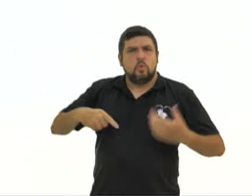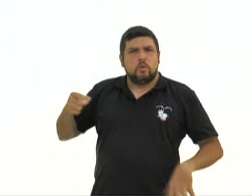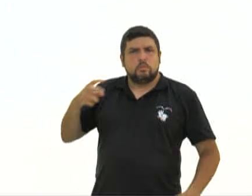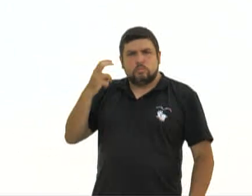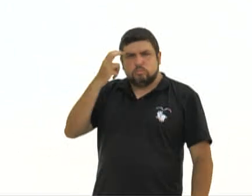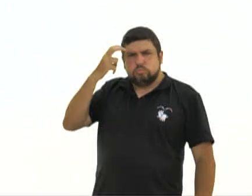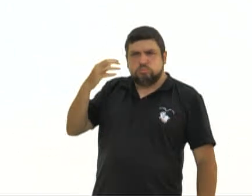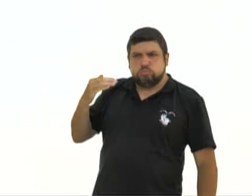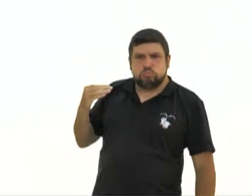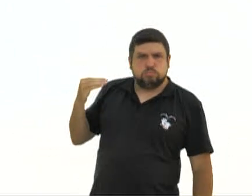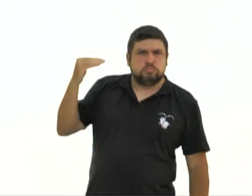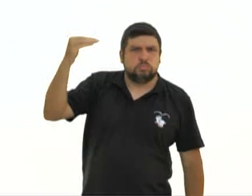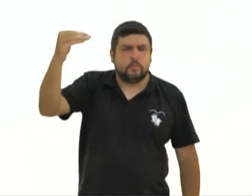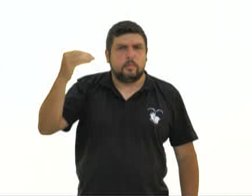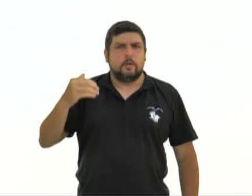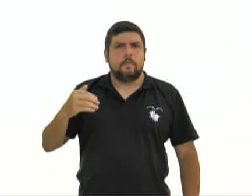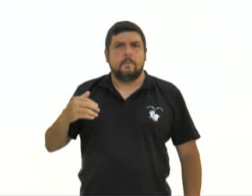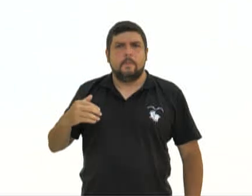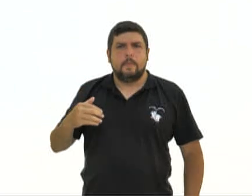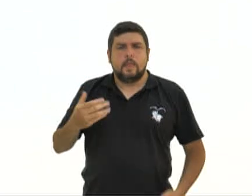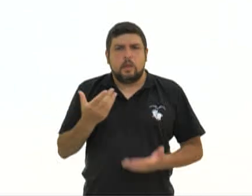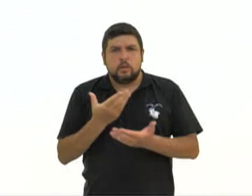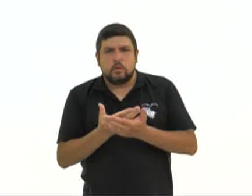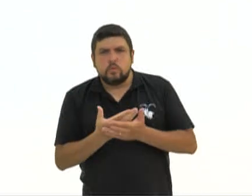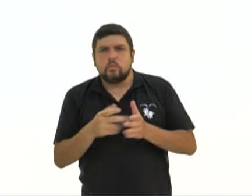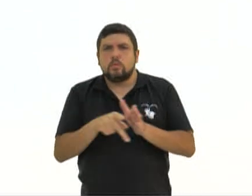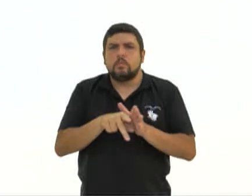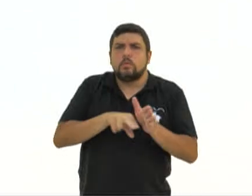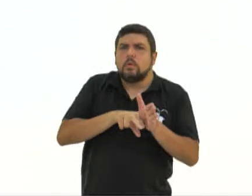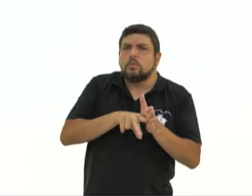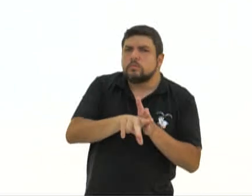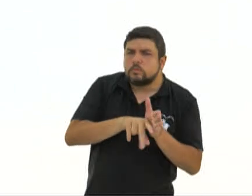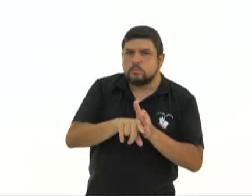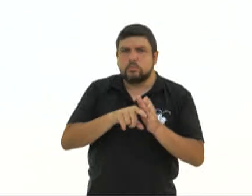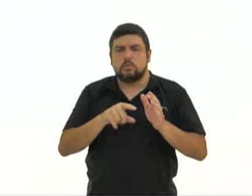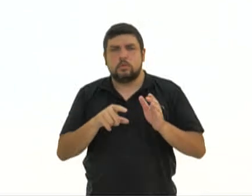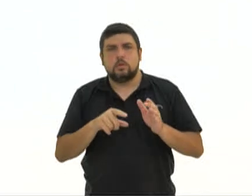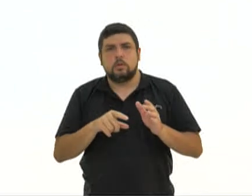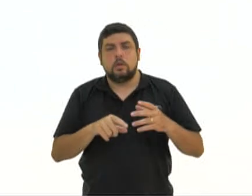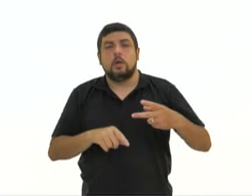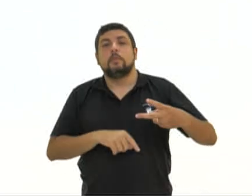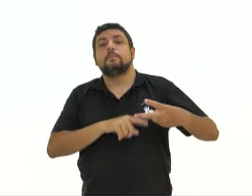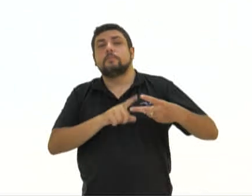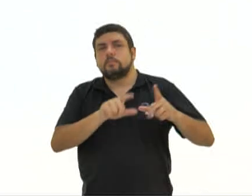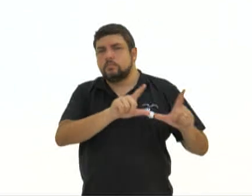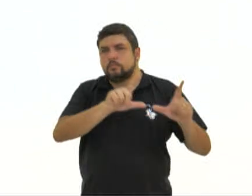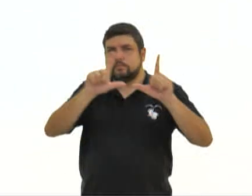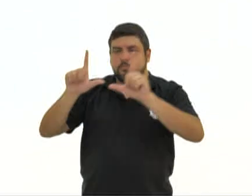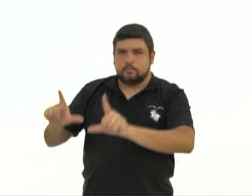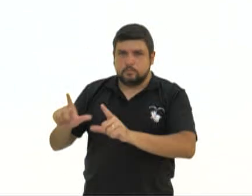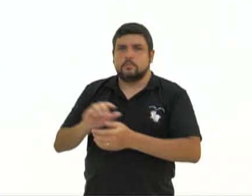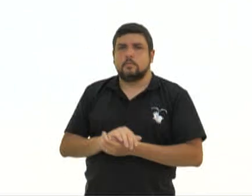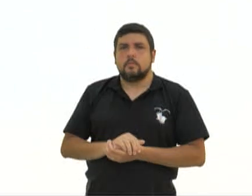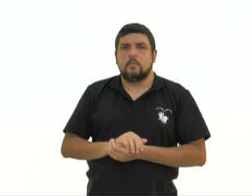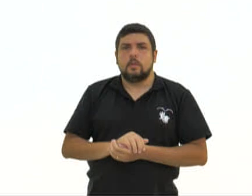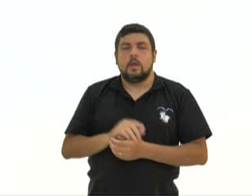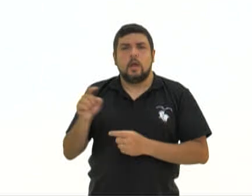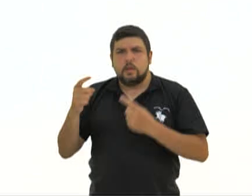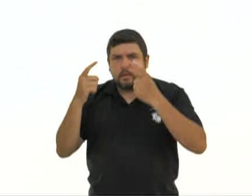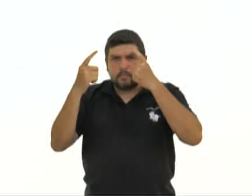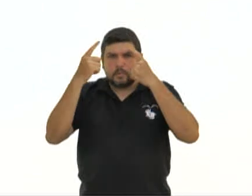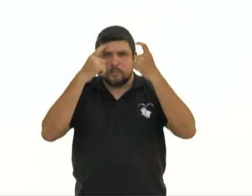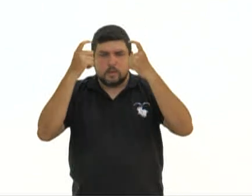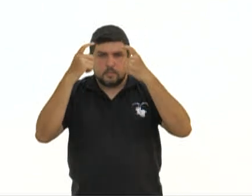além de estudos de embriões, então estudos biológicos, né? A gente vai ter também invenções. Aqui é um modelo de